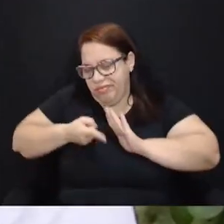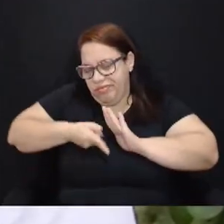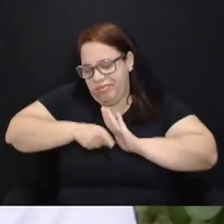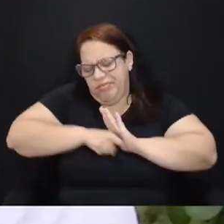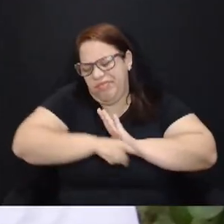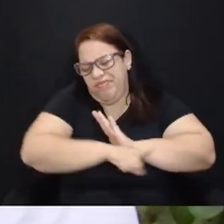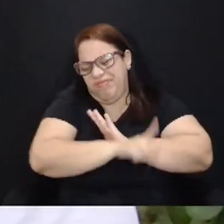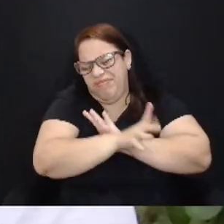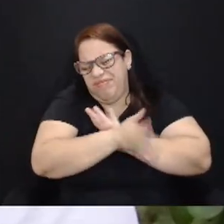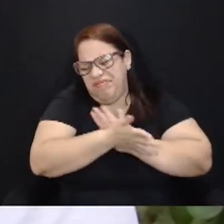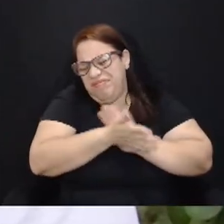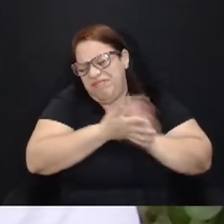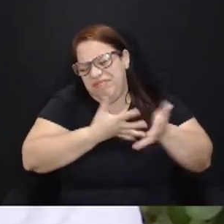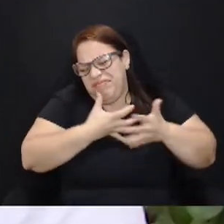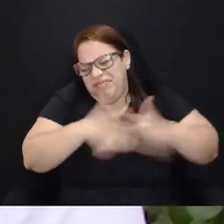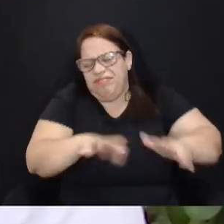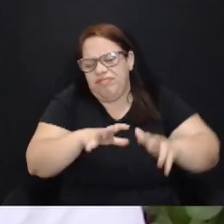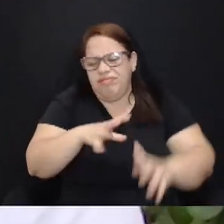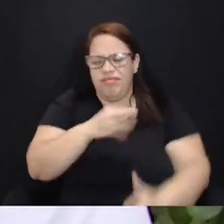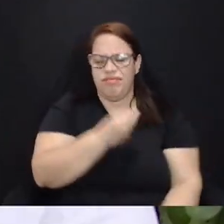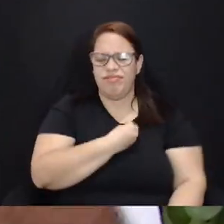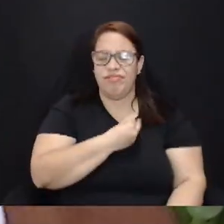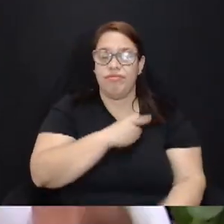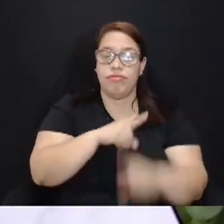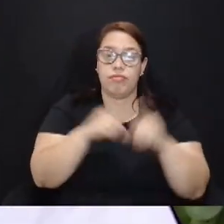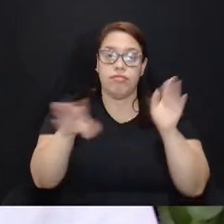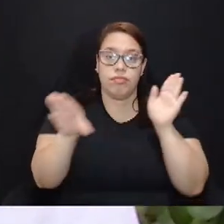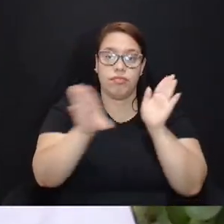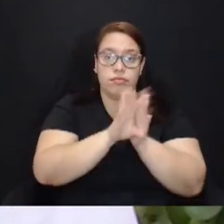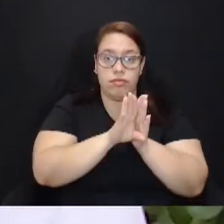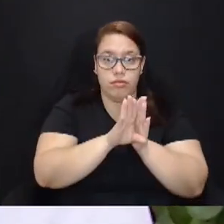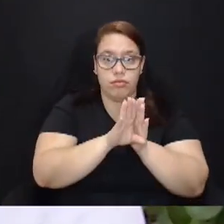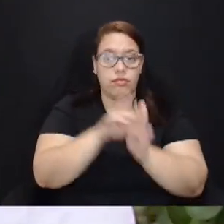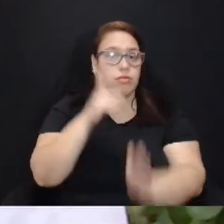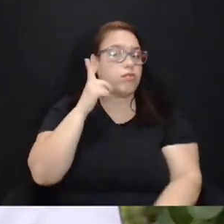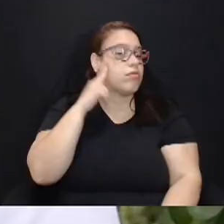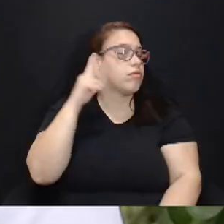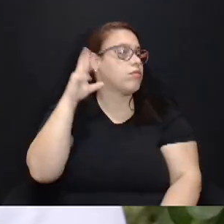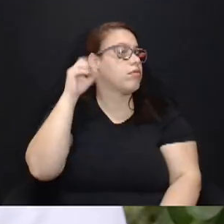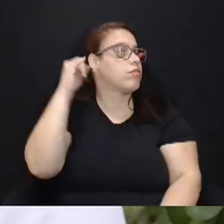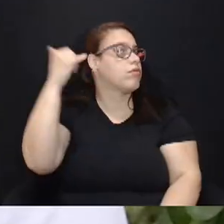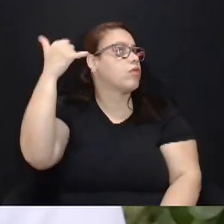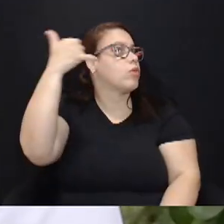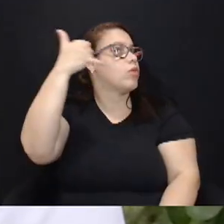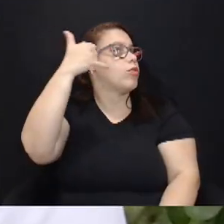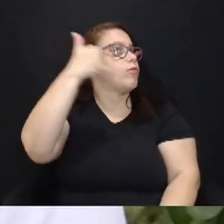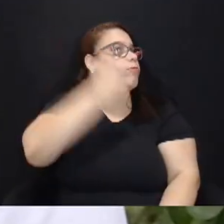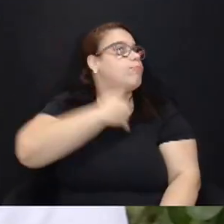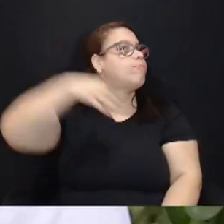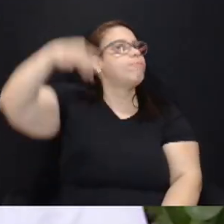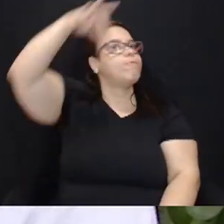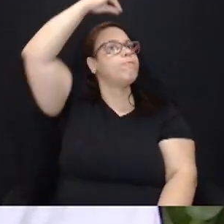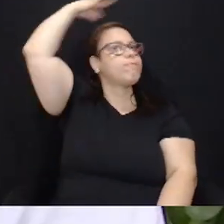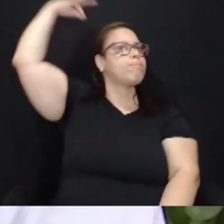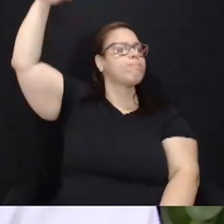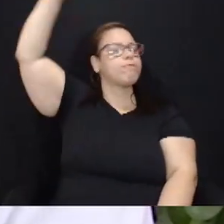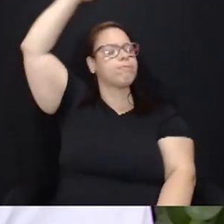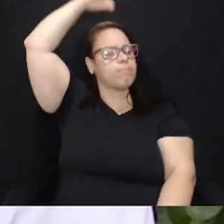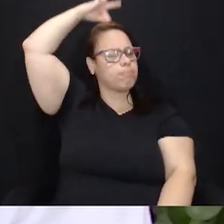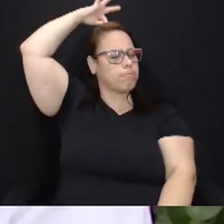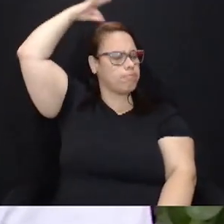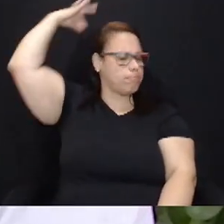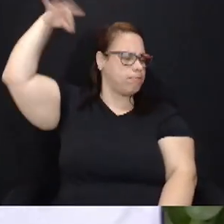Mas chegou um dia que tocou no meu ouvido, eu falo que é o Espírito Santo, falou que eu não podia ficar calado, que eu tinha que